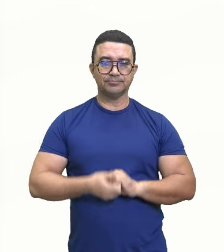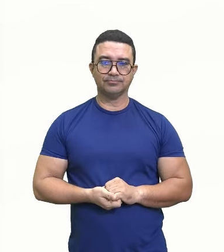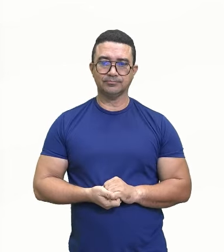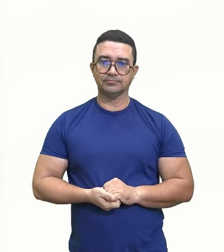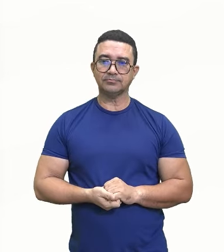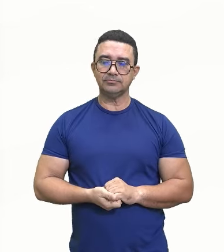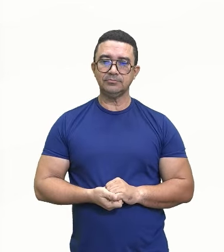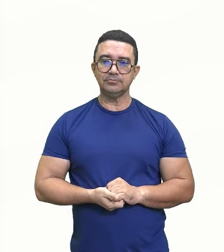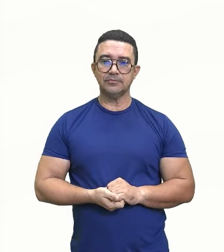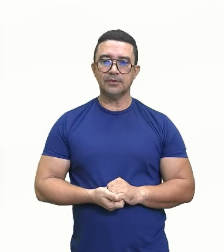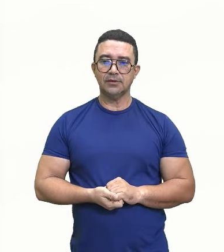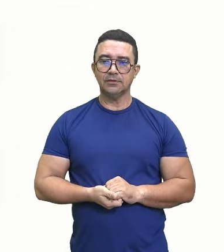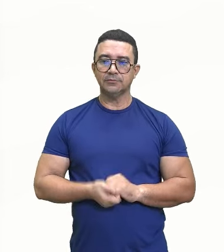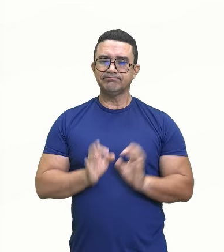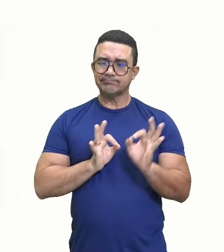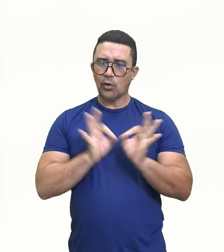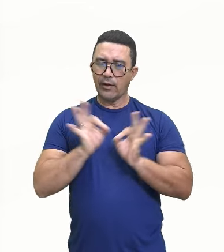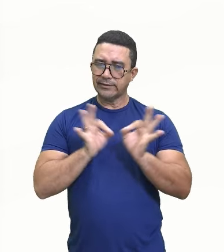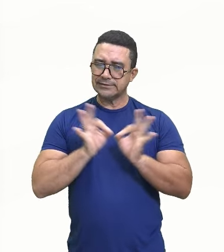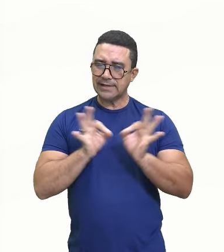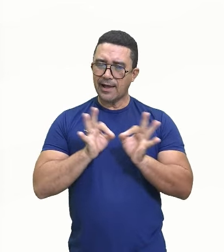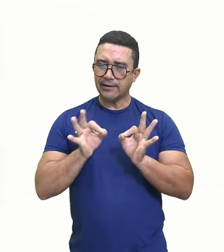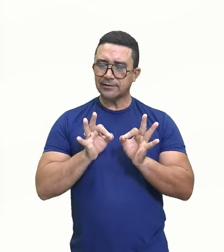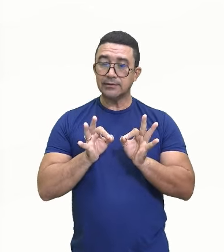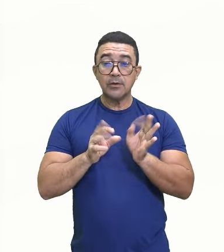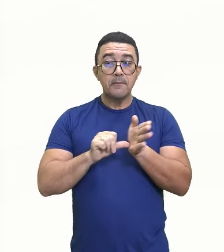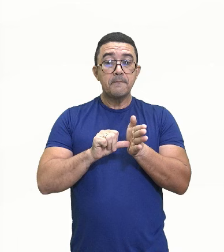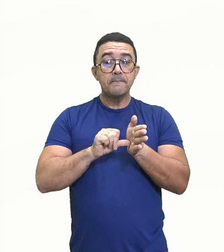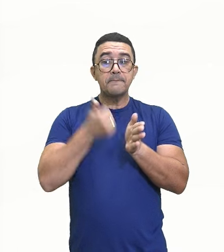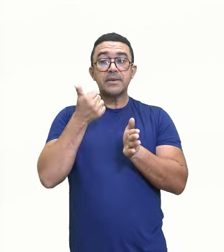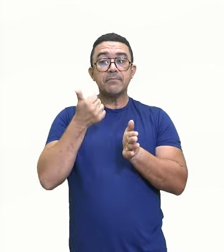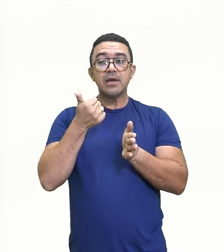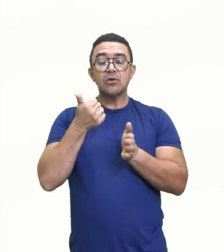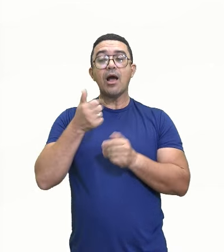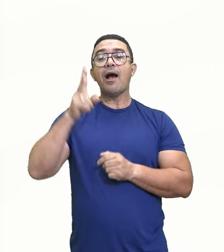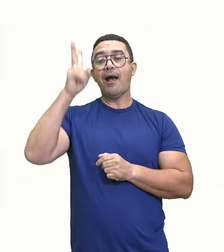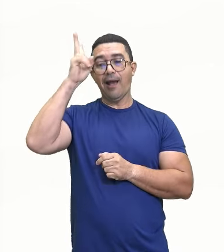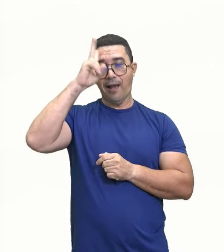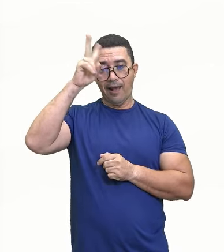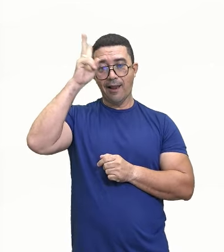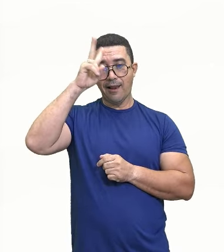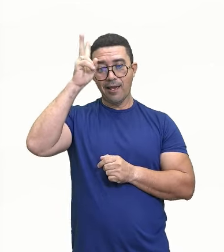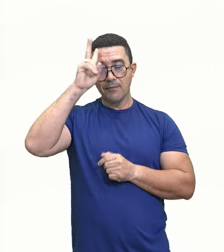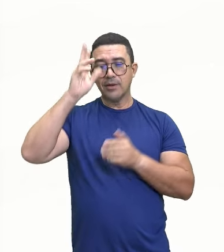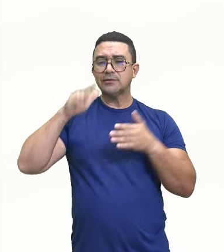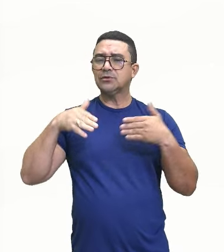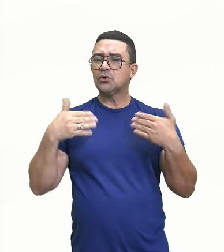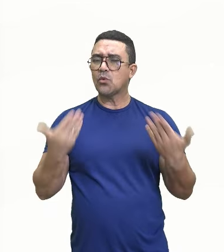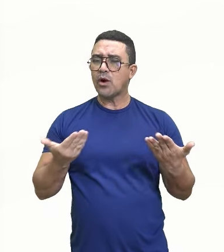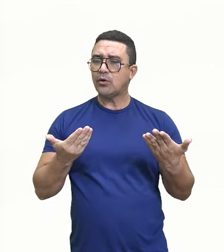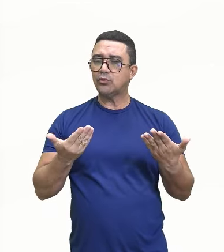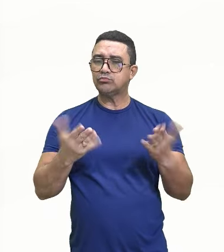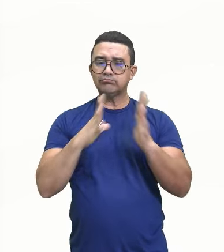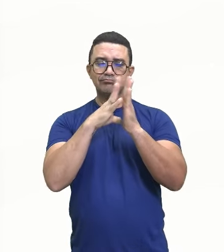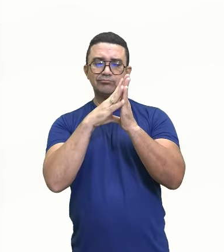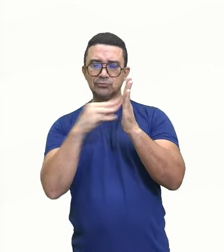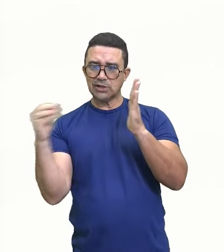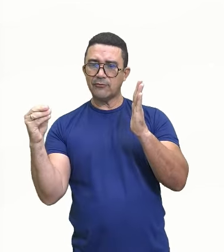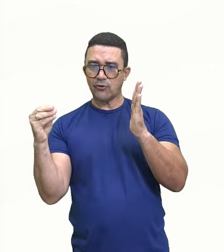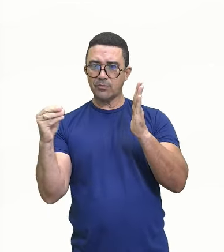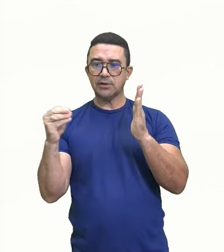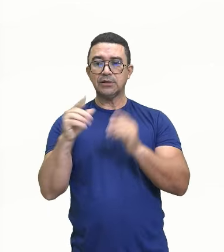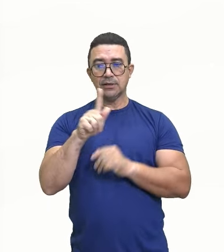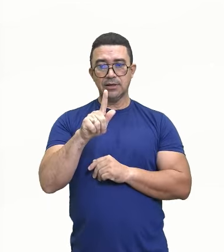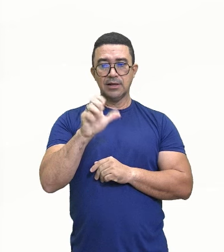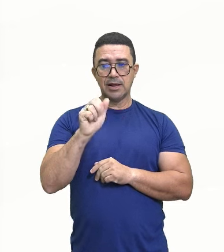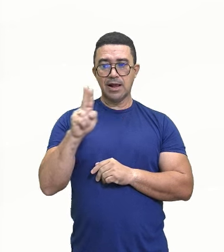de forma mais organizada, então, vamos primeiro aqui lembrar qual é a expressão da soma de Gauss, que é